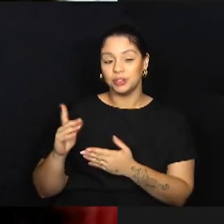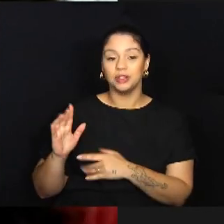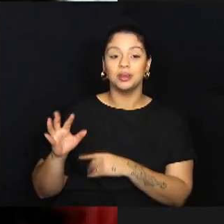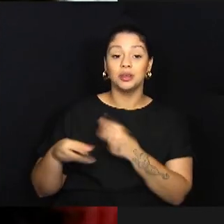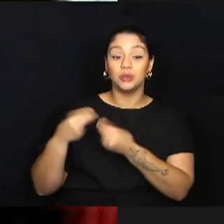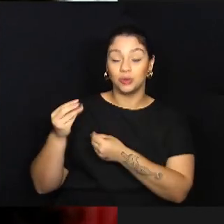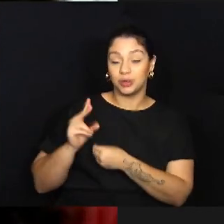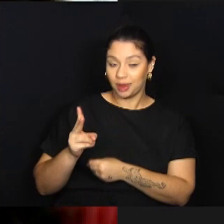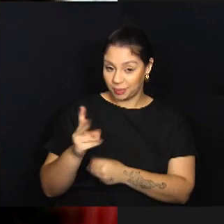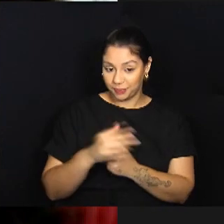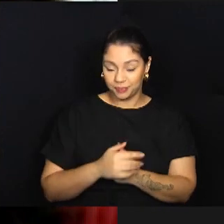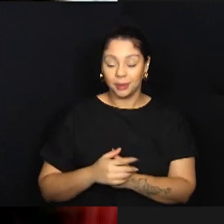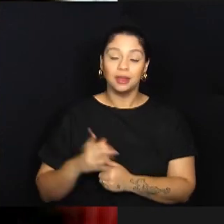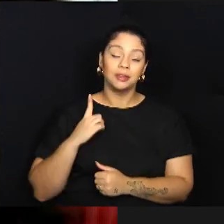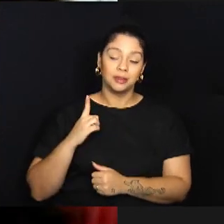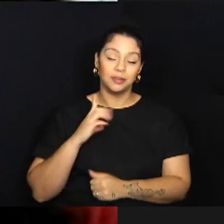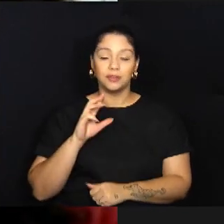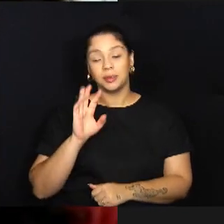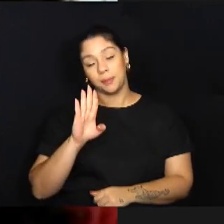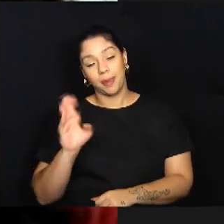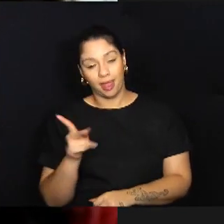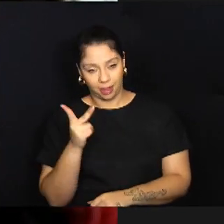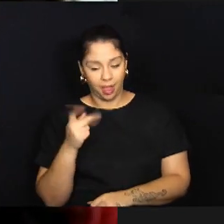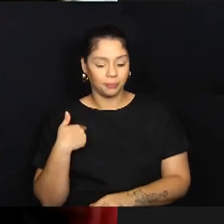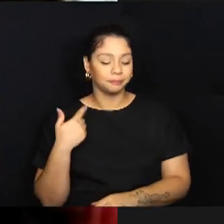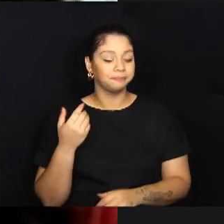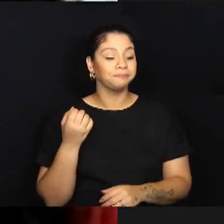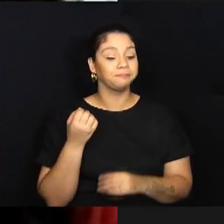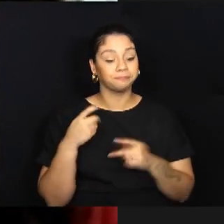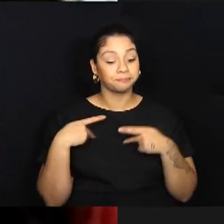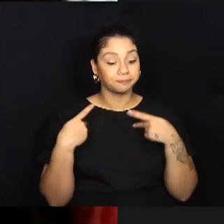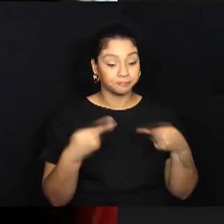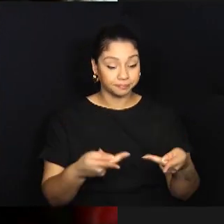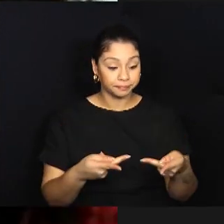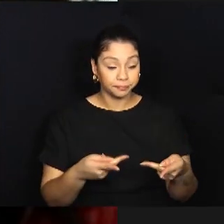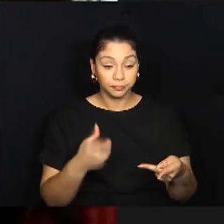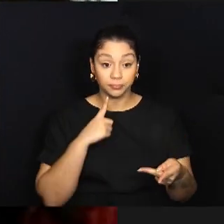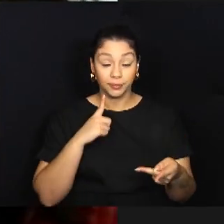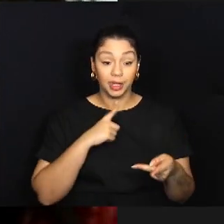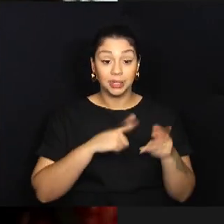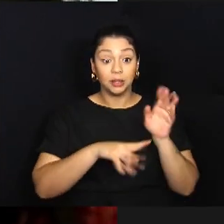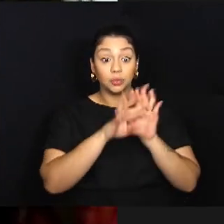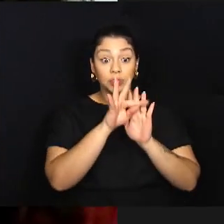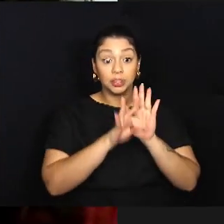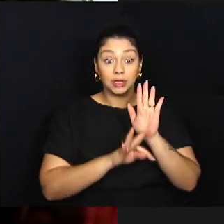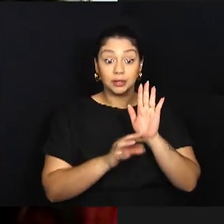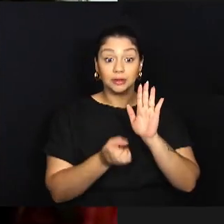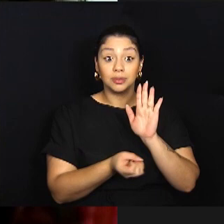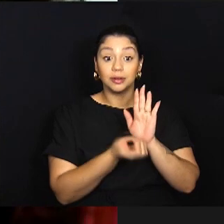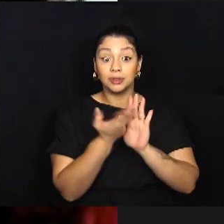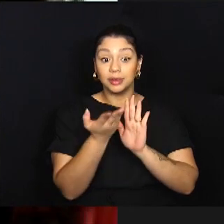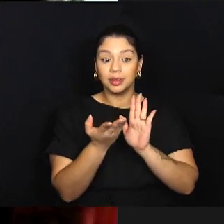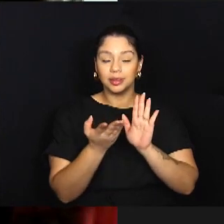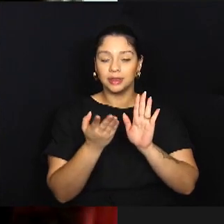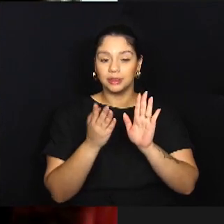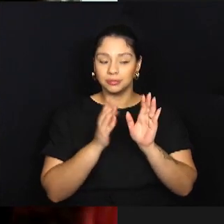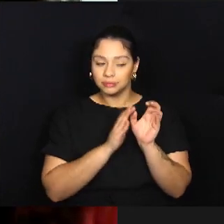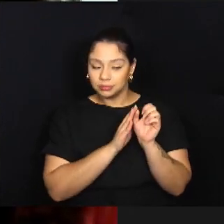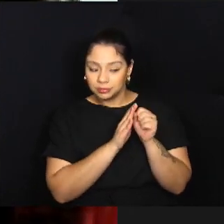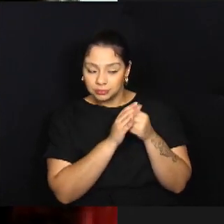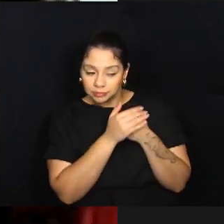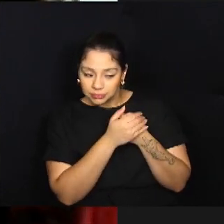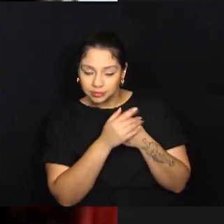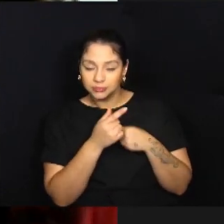Janeiro em 2001, foi a Belo Horizonte fazer uma visita, e ele até, nessa crônica, descreve que ele quis ir como um anônimo. Então, ele se hospedou